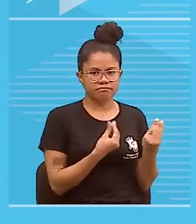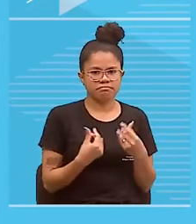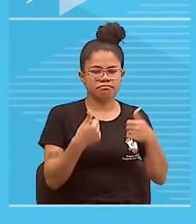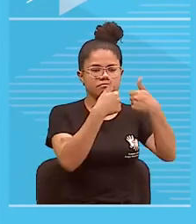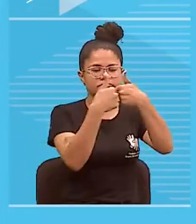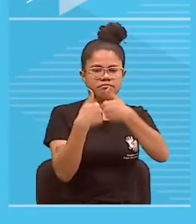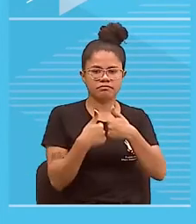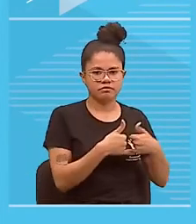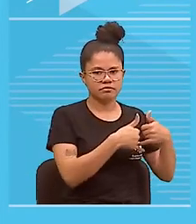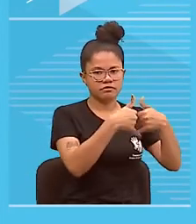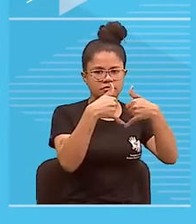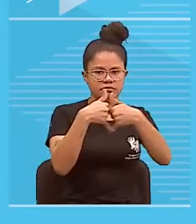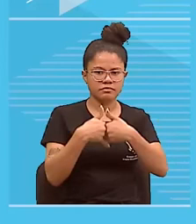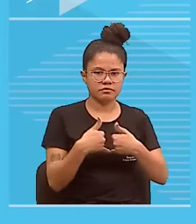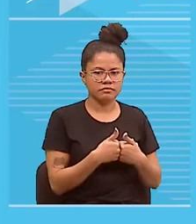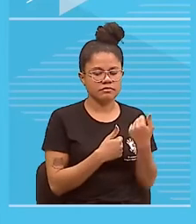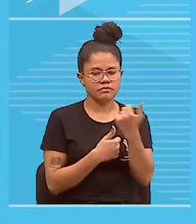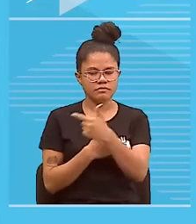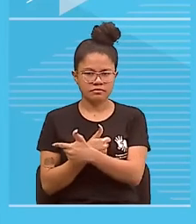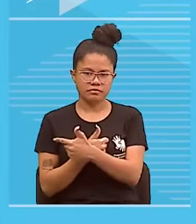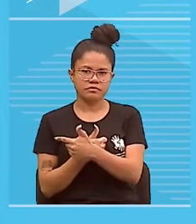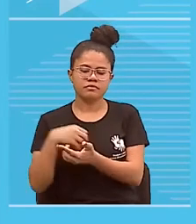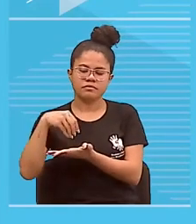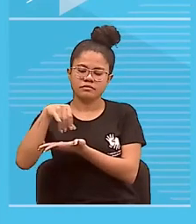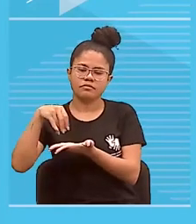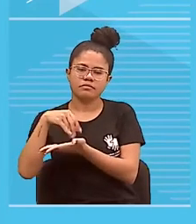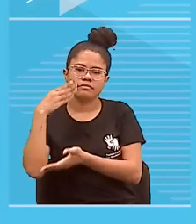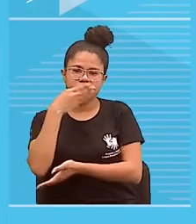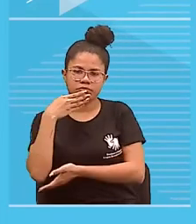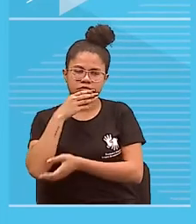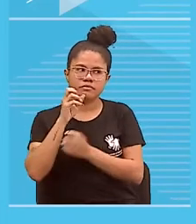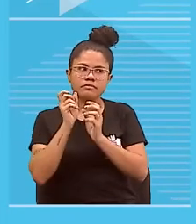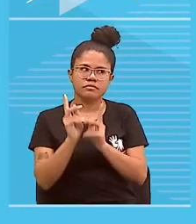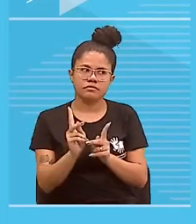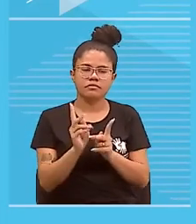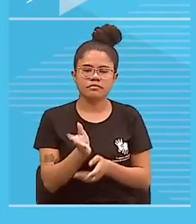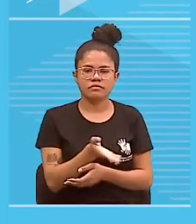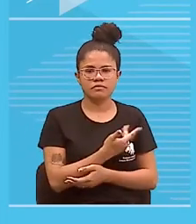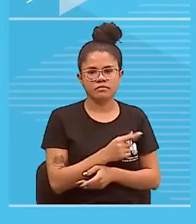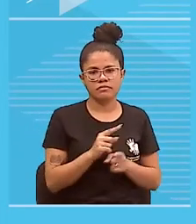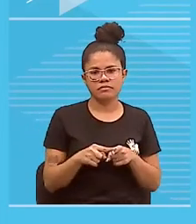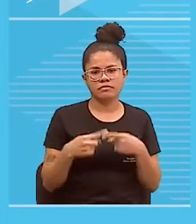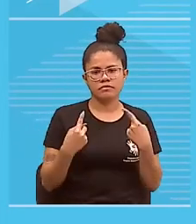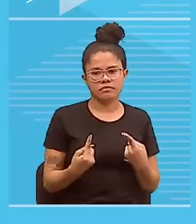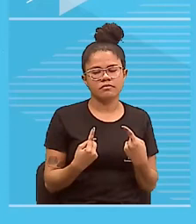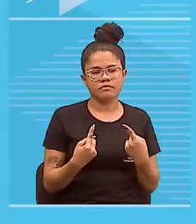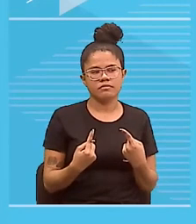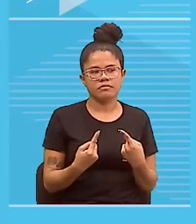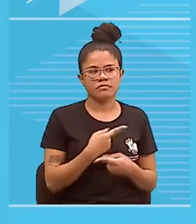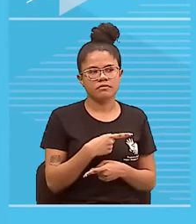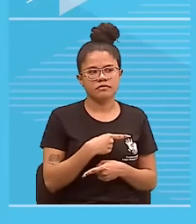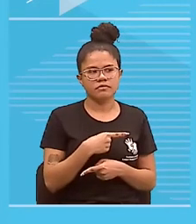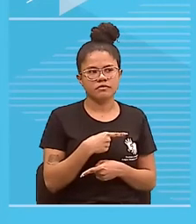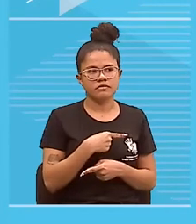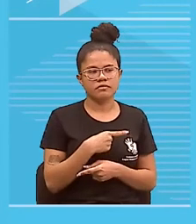ligações tá que o amido não estrutura diferente mas as unidades que o constituem